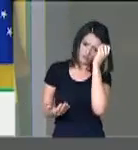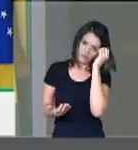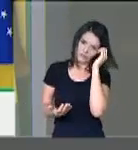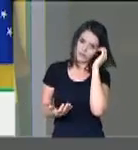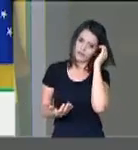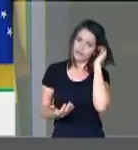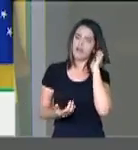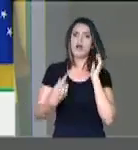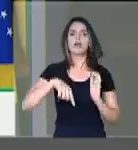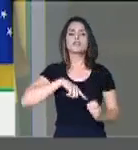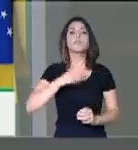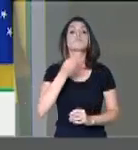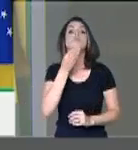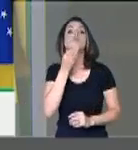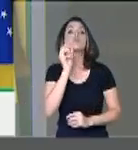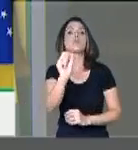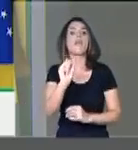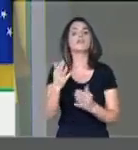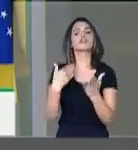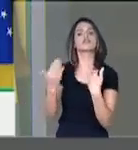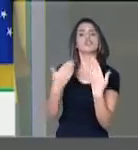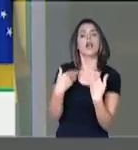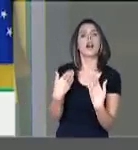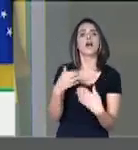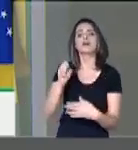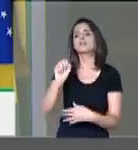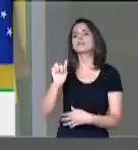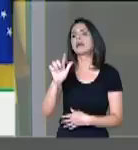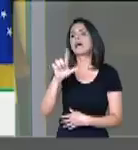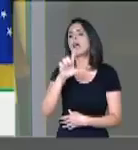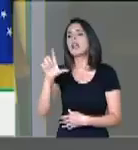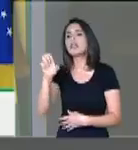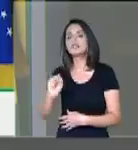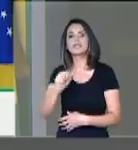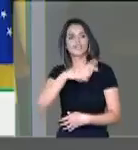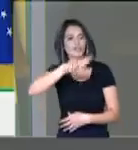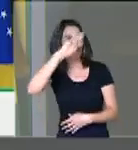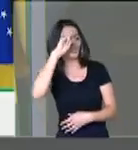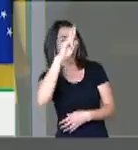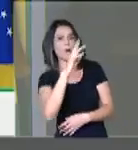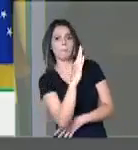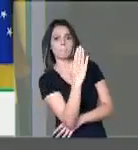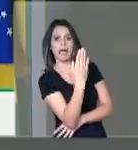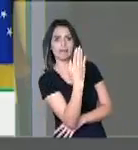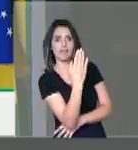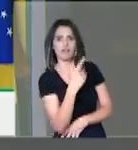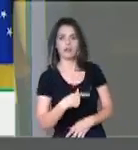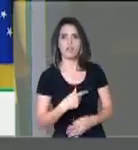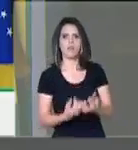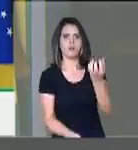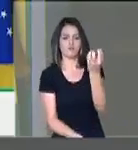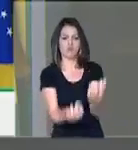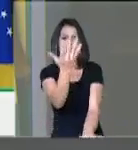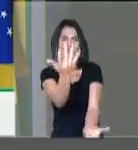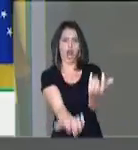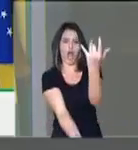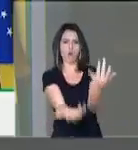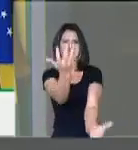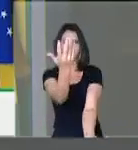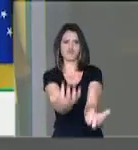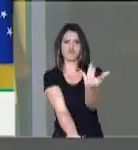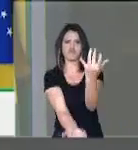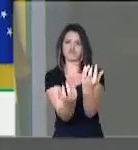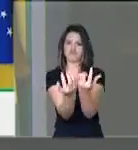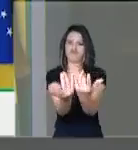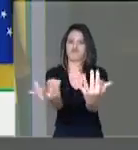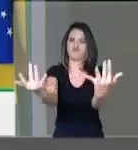rejeitando por exemplo o diálogo de tales com madeireiros que queimaram botaram